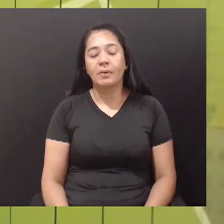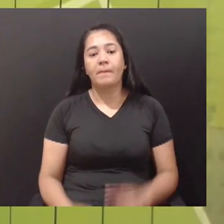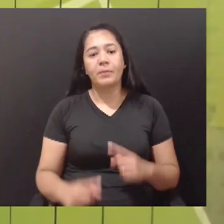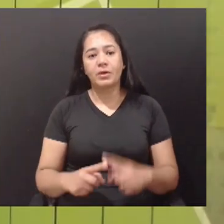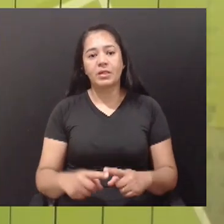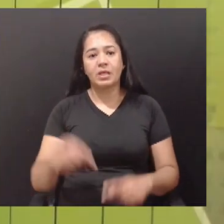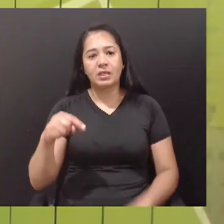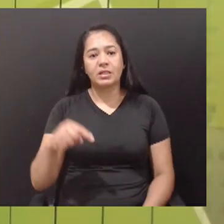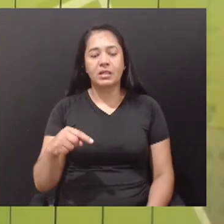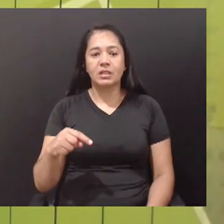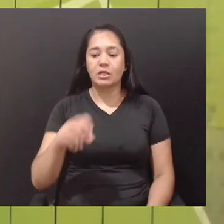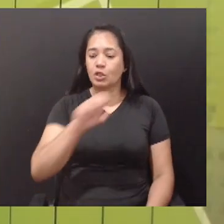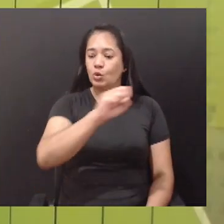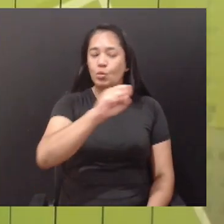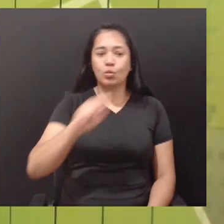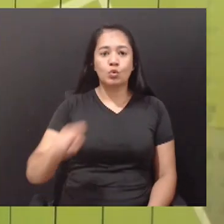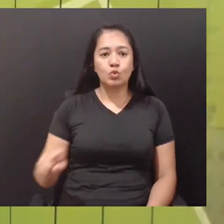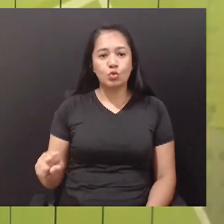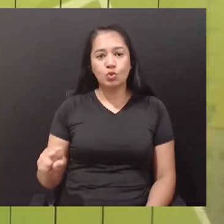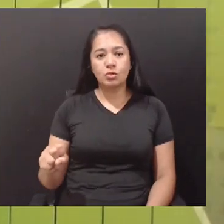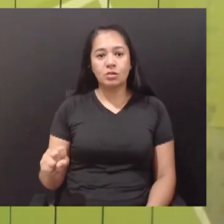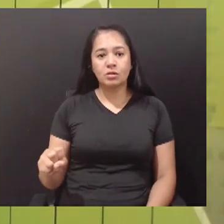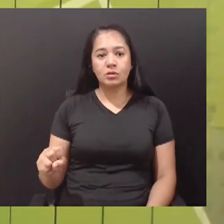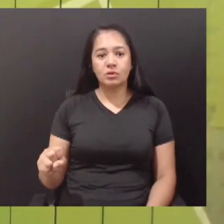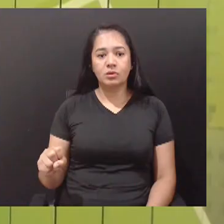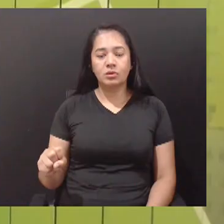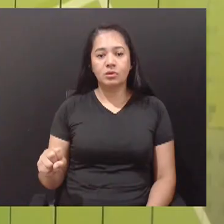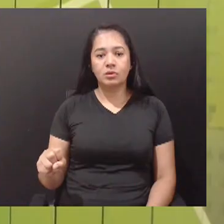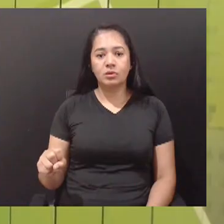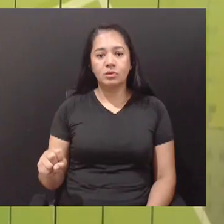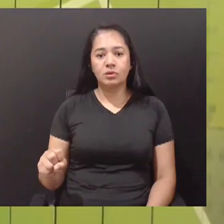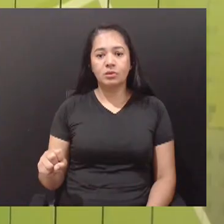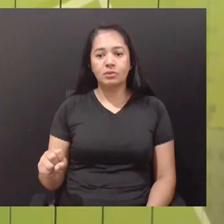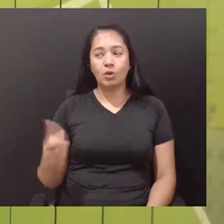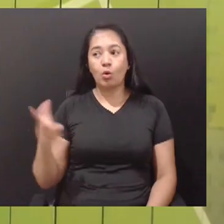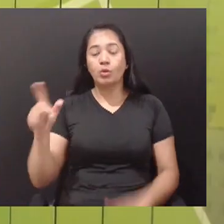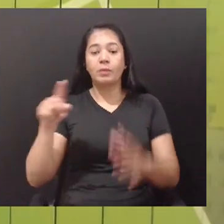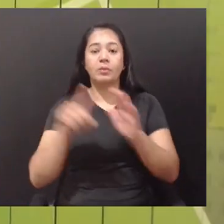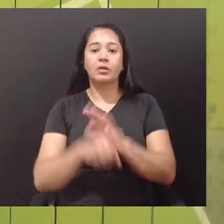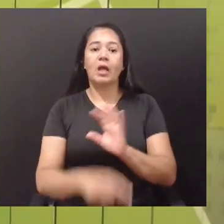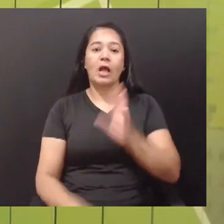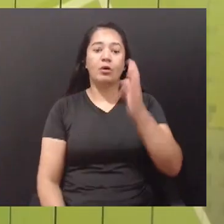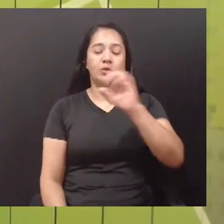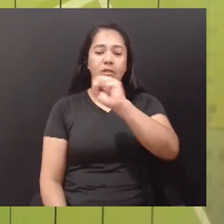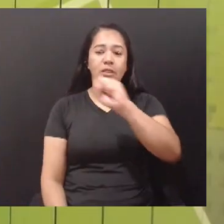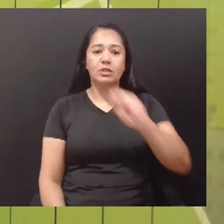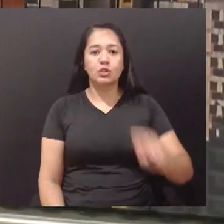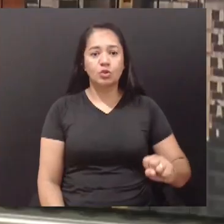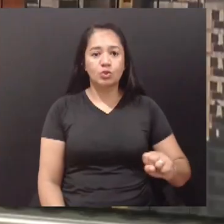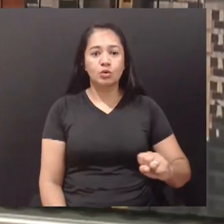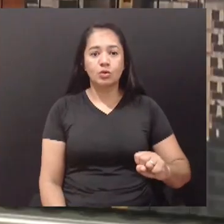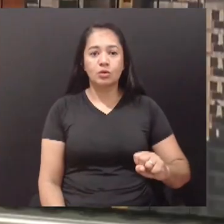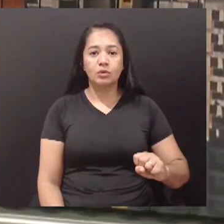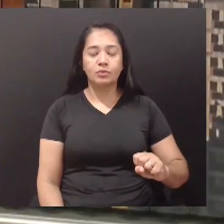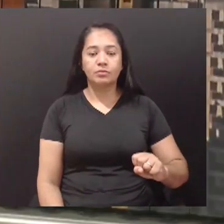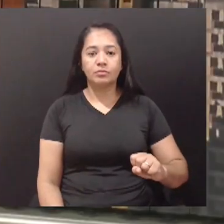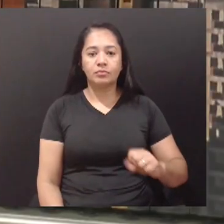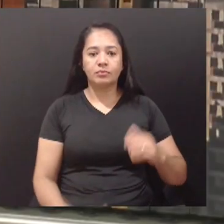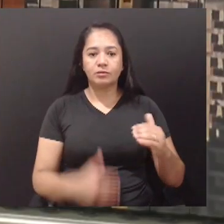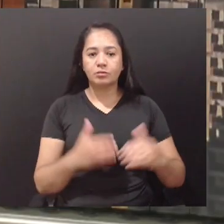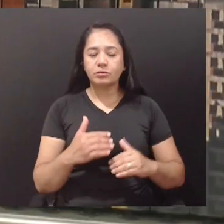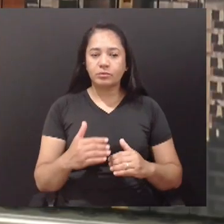o Sul? E uma outra pergunta, quando isso acontece no Sul, você até acabou de mencionar que depois ele foi subindo